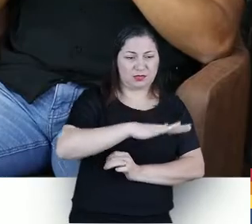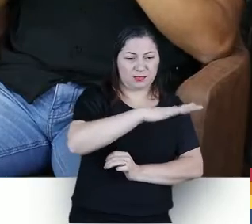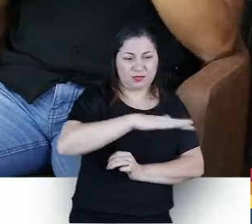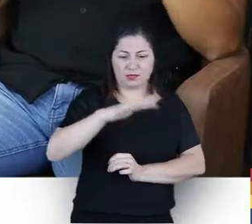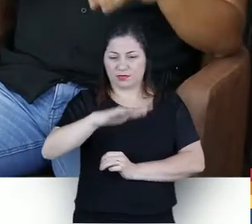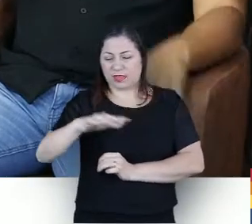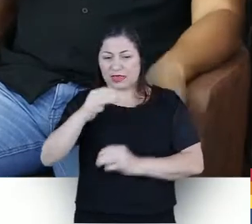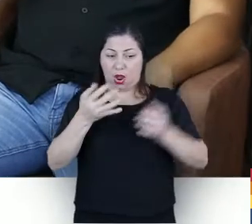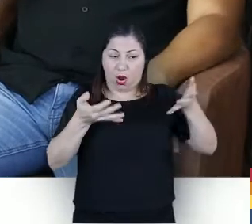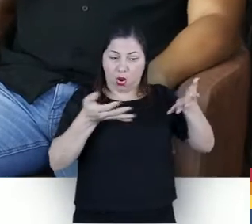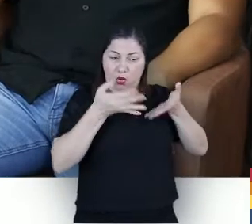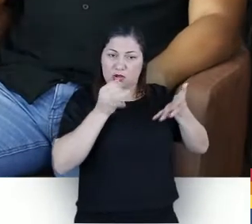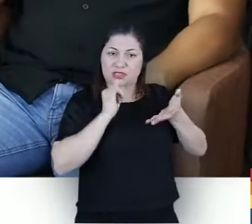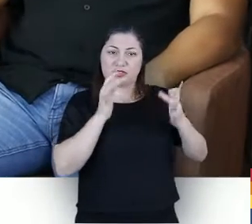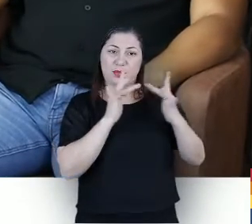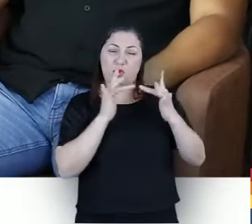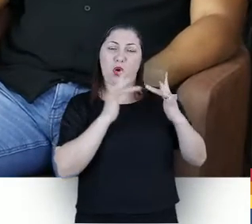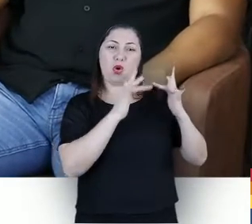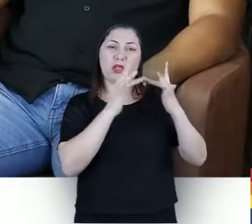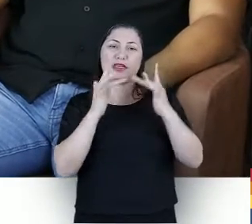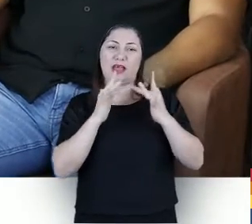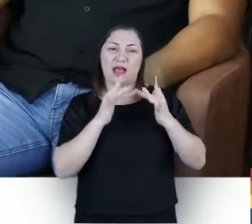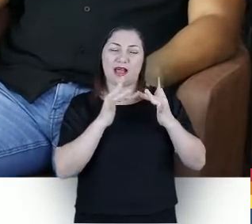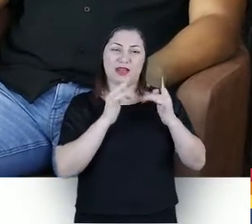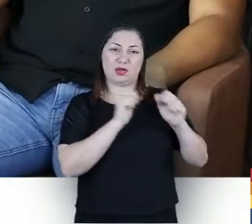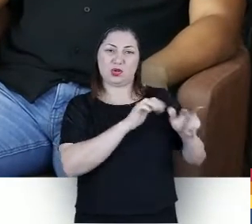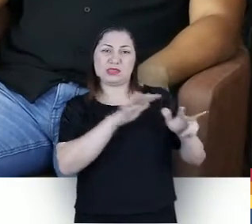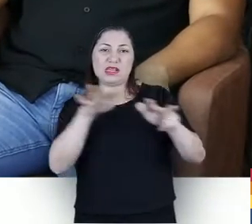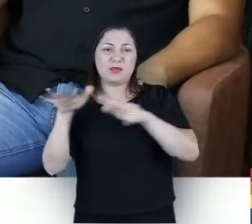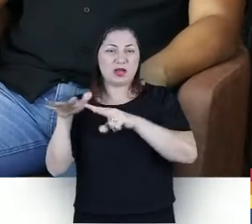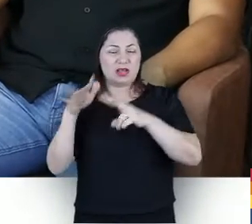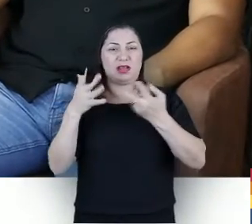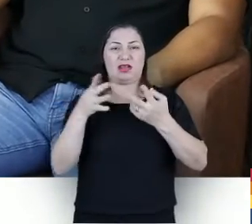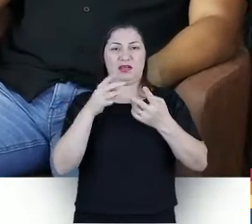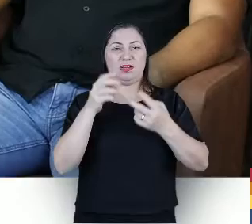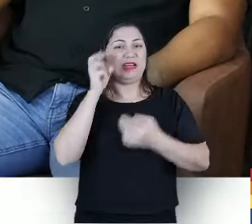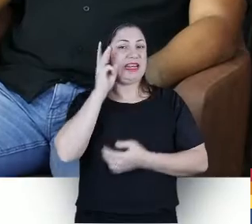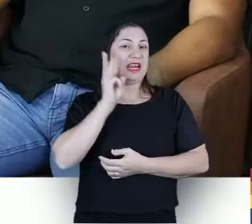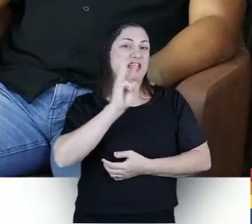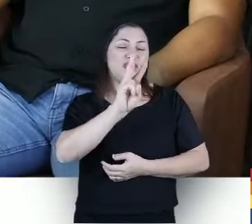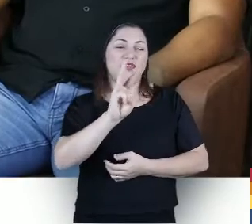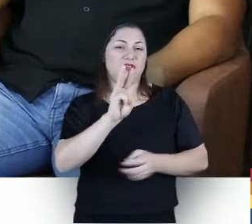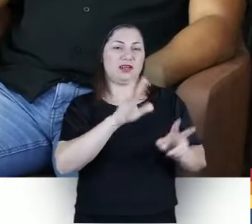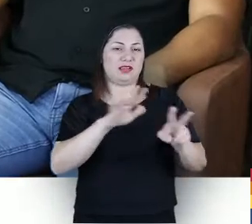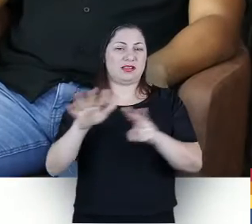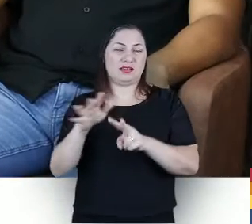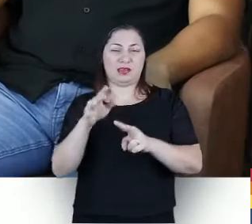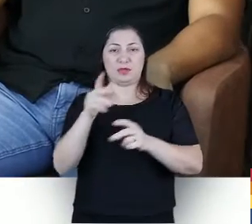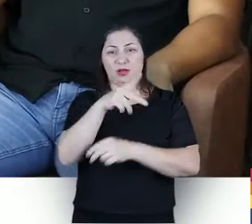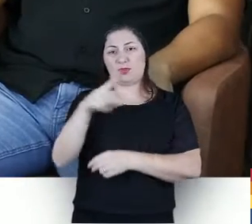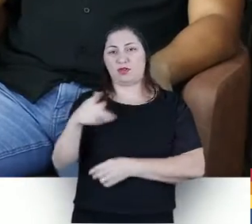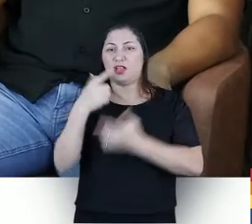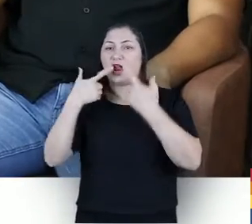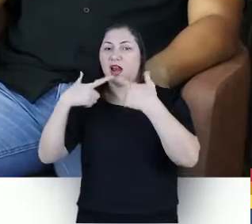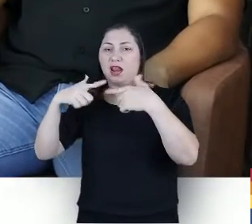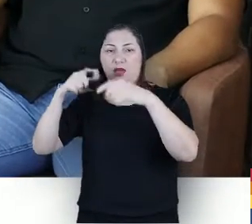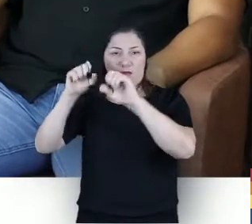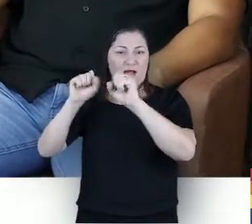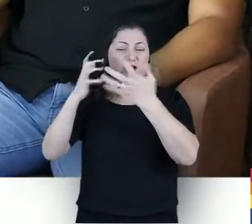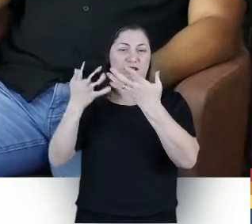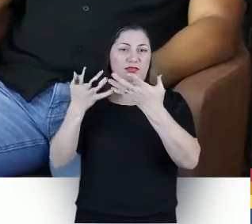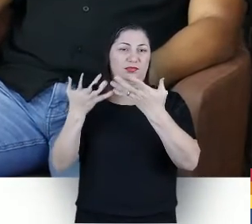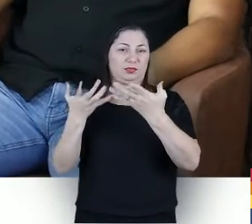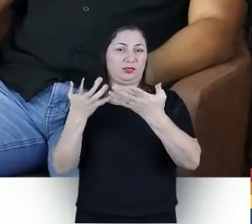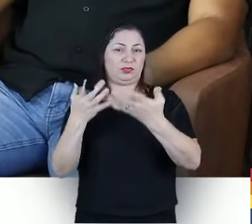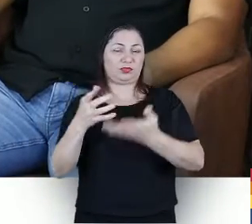componentes, eu acho que um dos saldos mais positivos, que eu, assim, ele falando, eu fiquei pensando, né, porque agora nós temos dias determinados para as